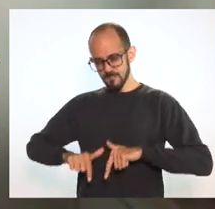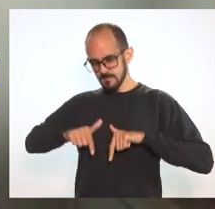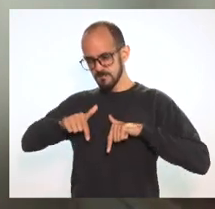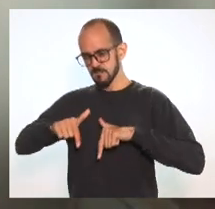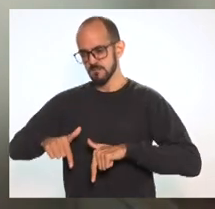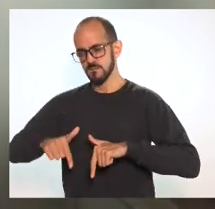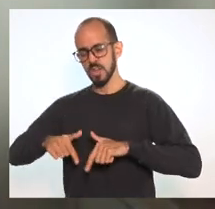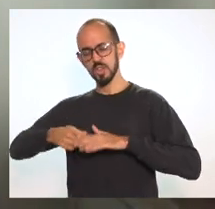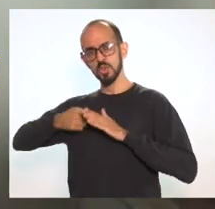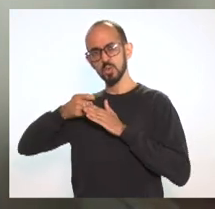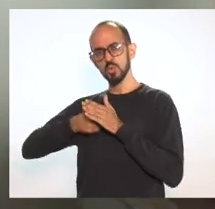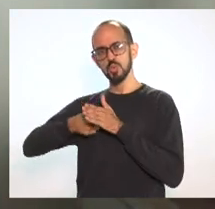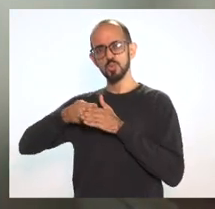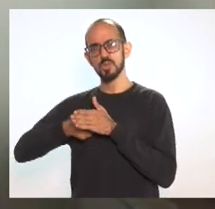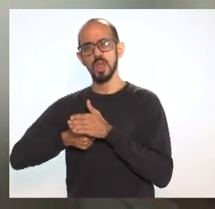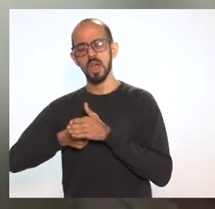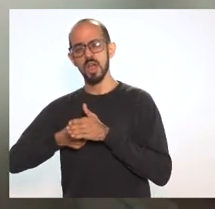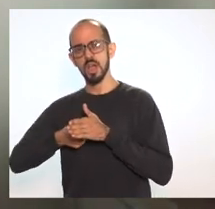enfrente